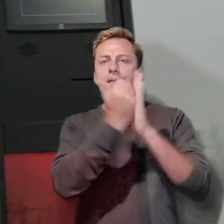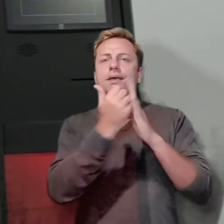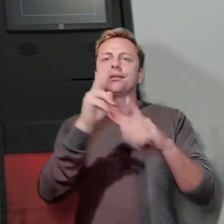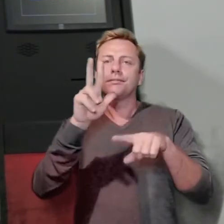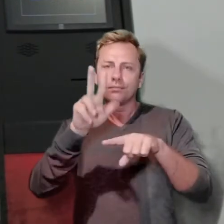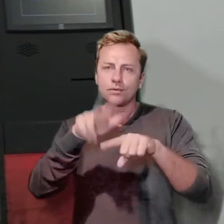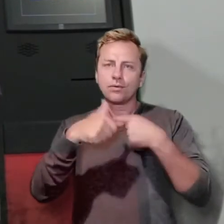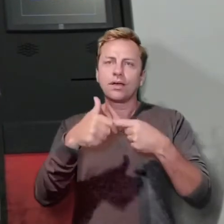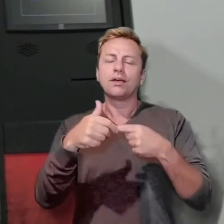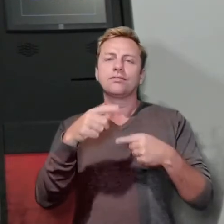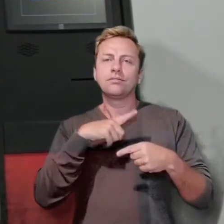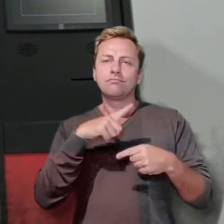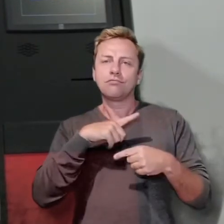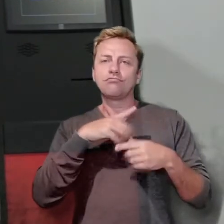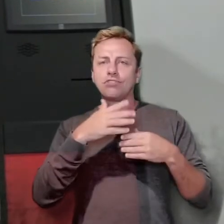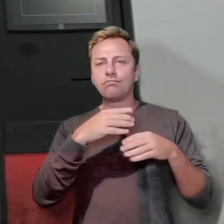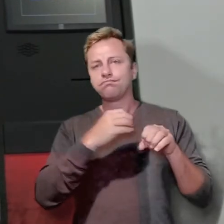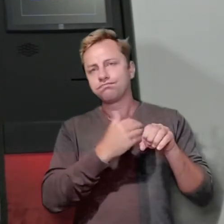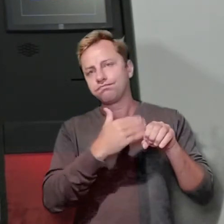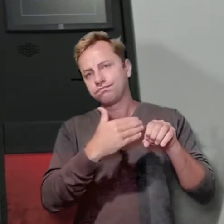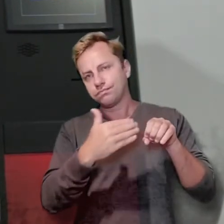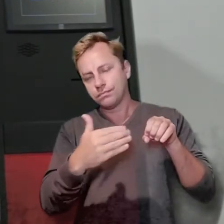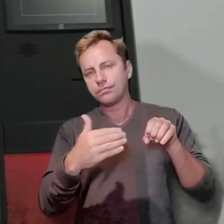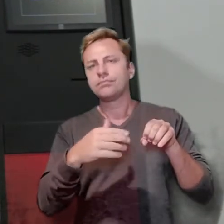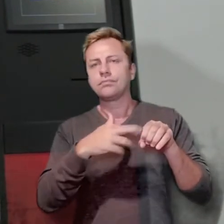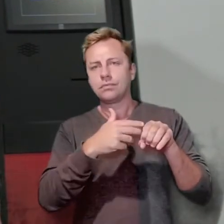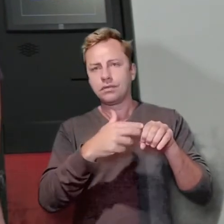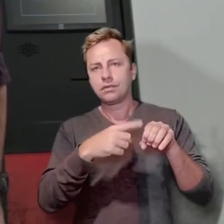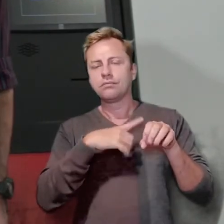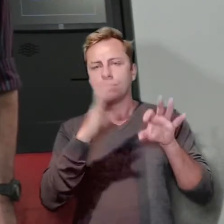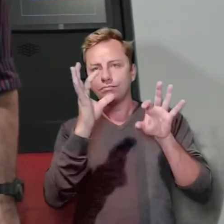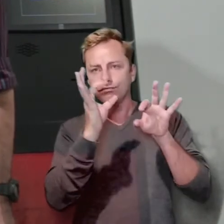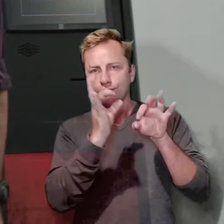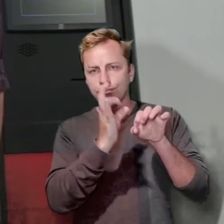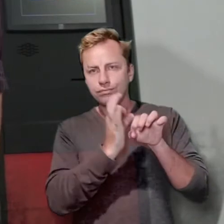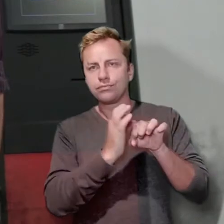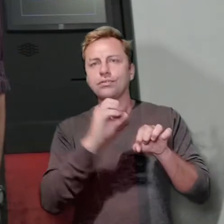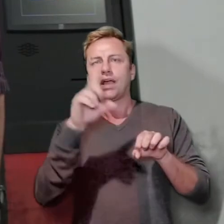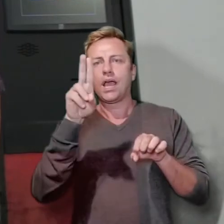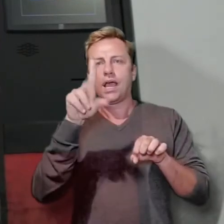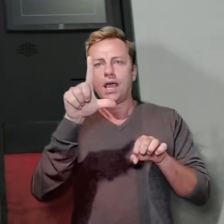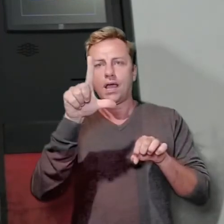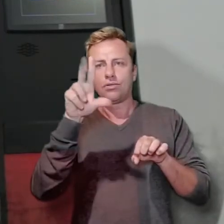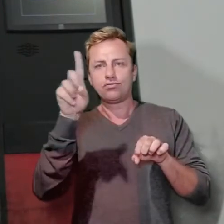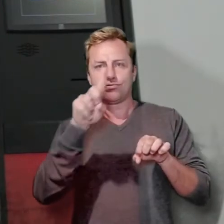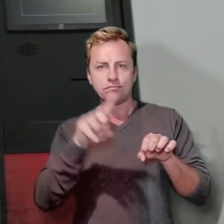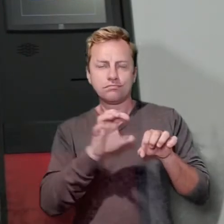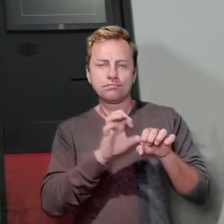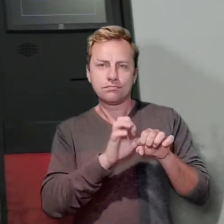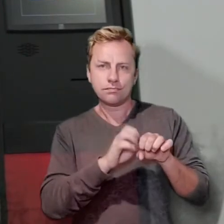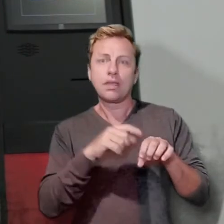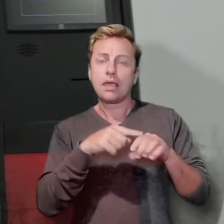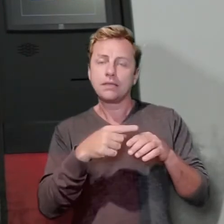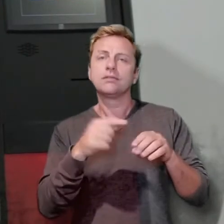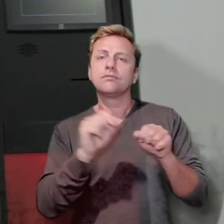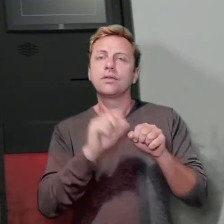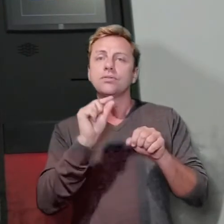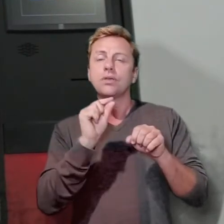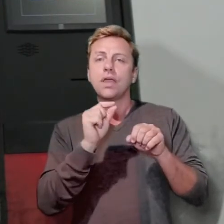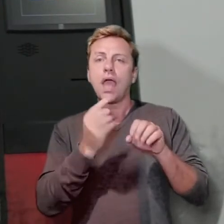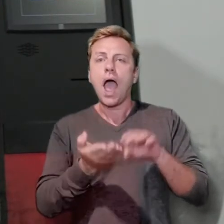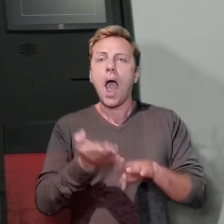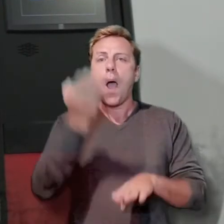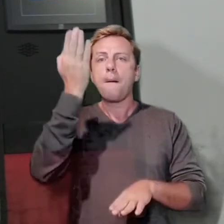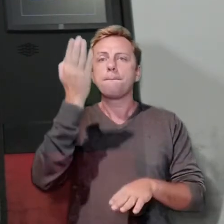do que deveria por conta de um processo de diminuição da luz dos vasos. Isso vai fazer aumentar